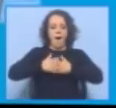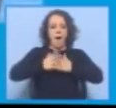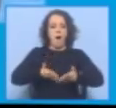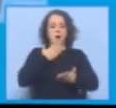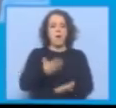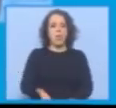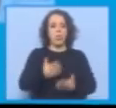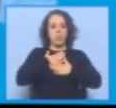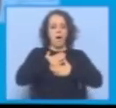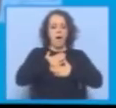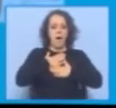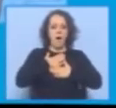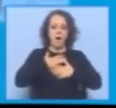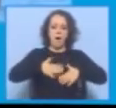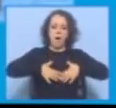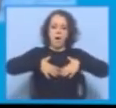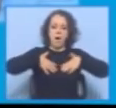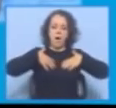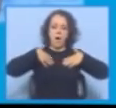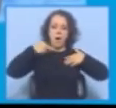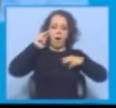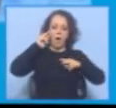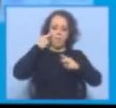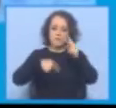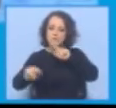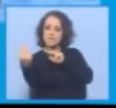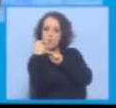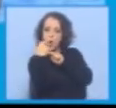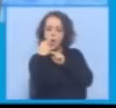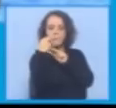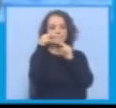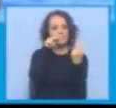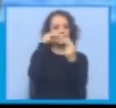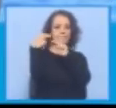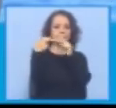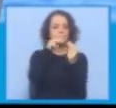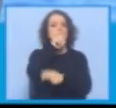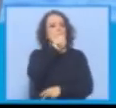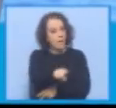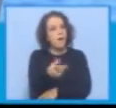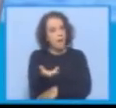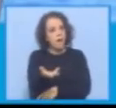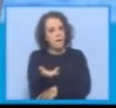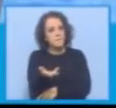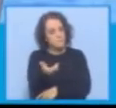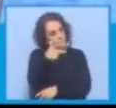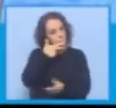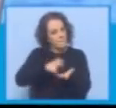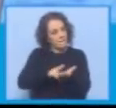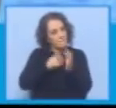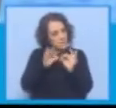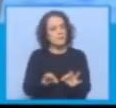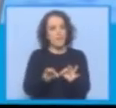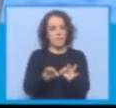que nos fazem ver os outros, que nos fazem olhar olhos nos olhos, não? Portanto, é verdade, há